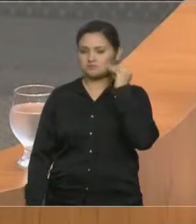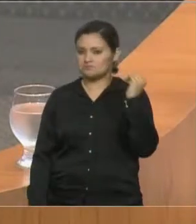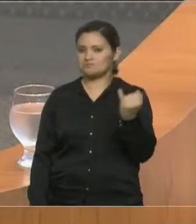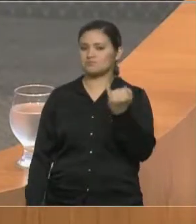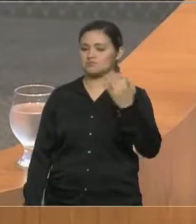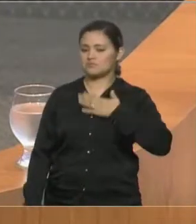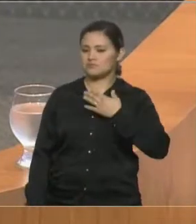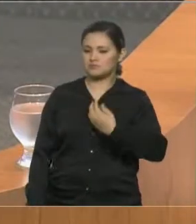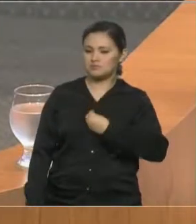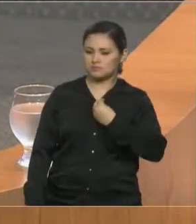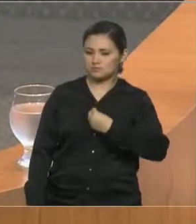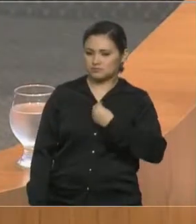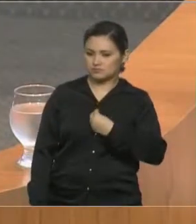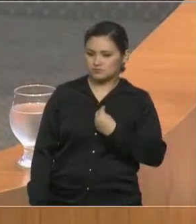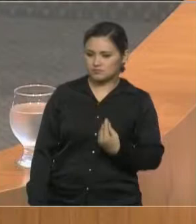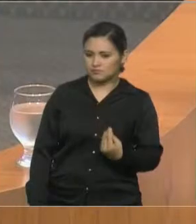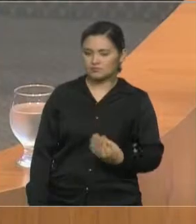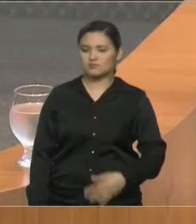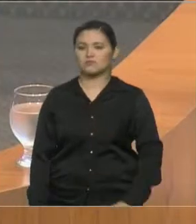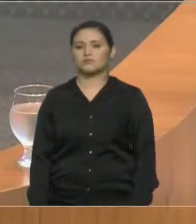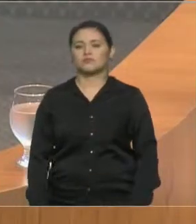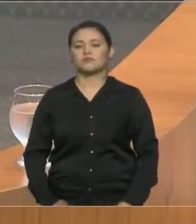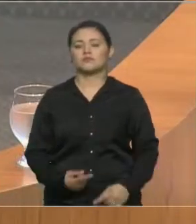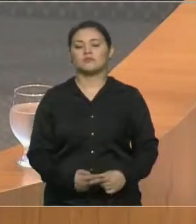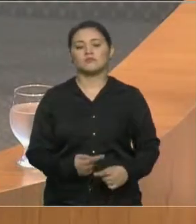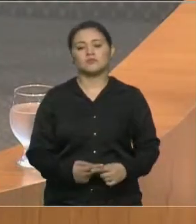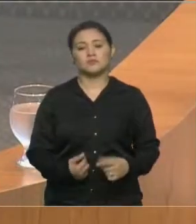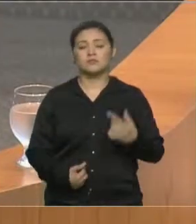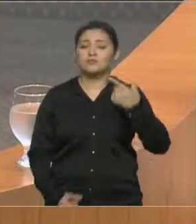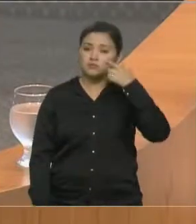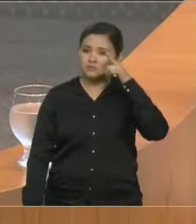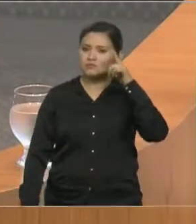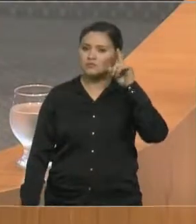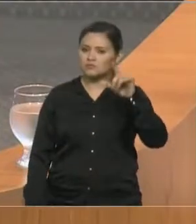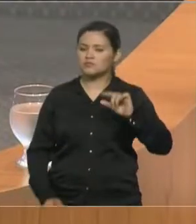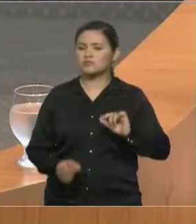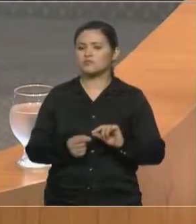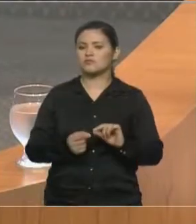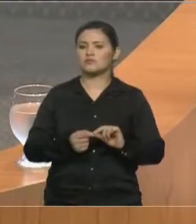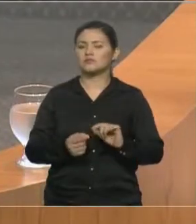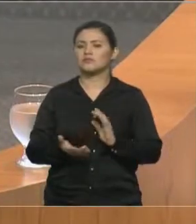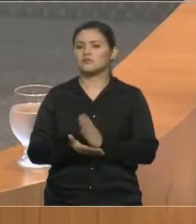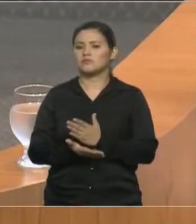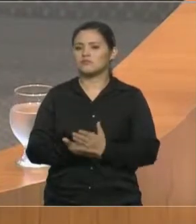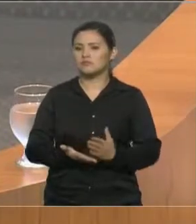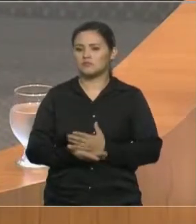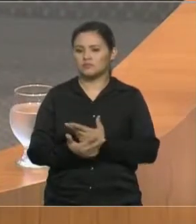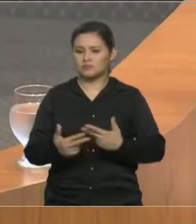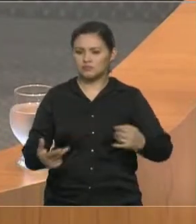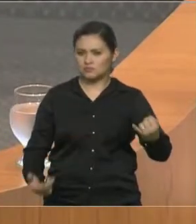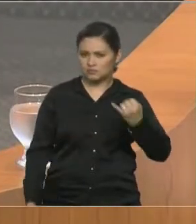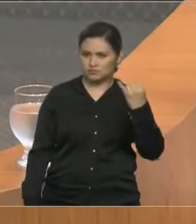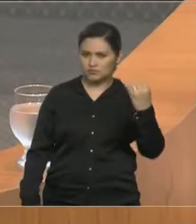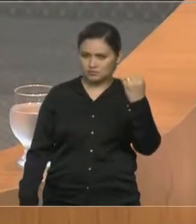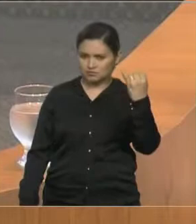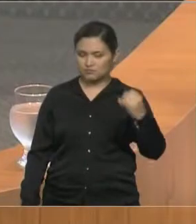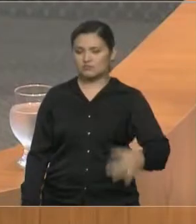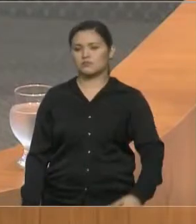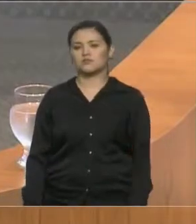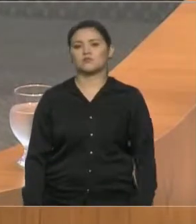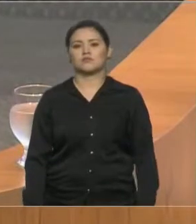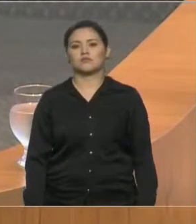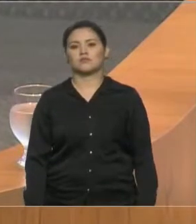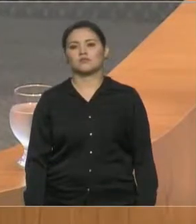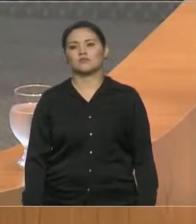sentido de ter conseguido deixar algumas marcas importantes. Mas não venho à tribuna hoje falar do que fiz